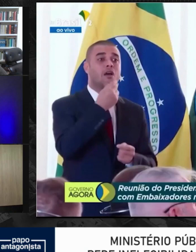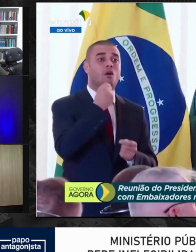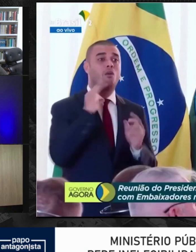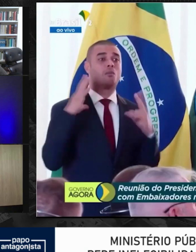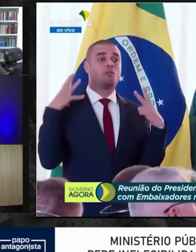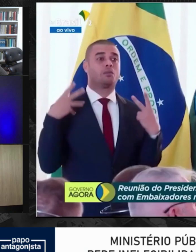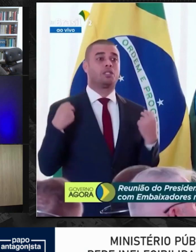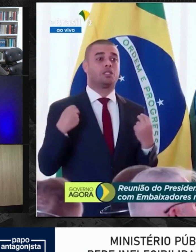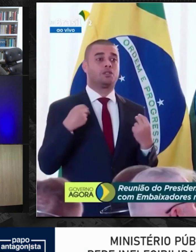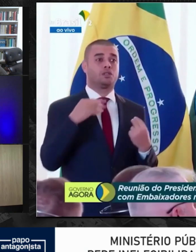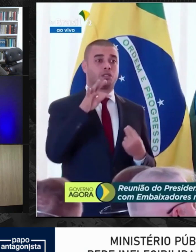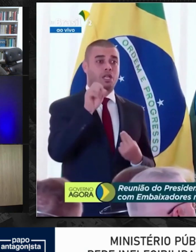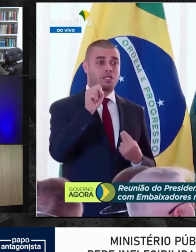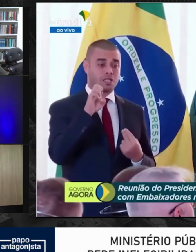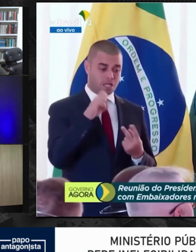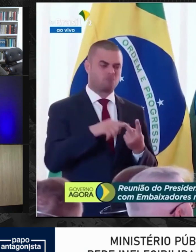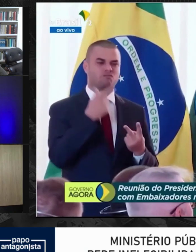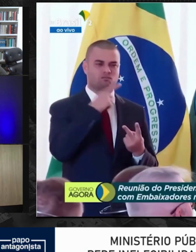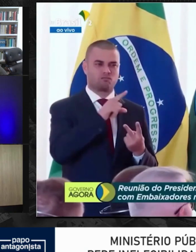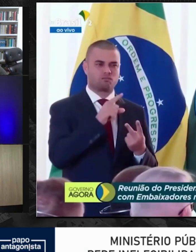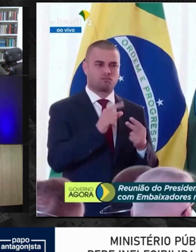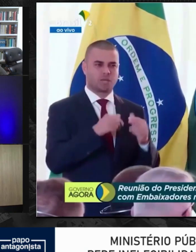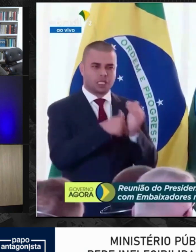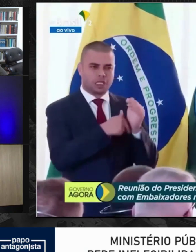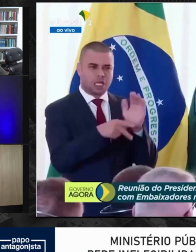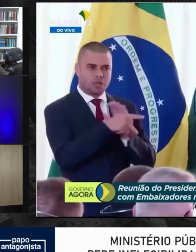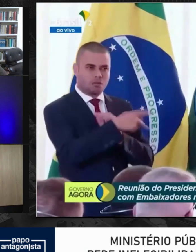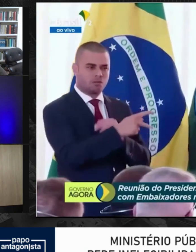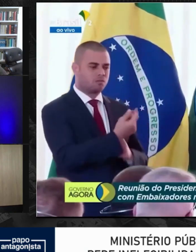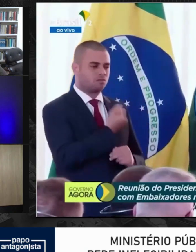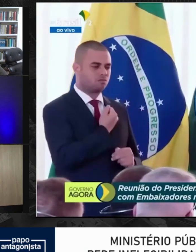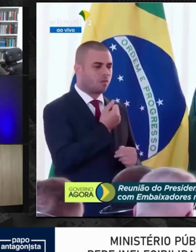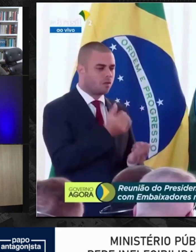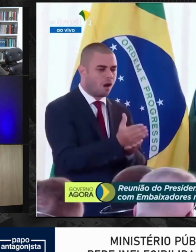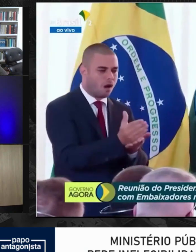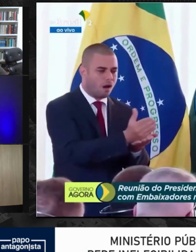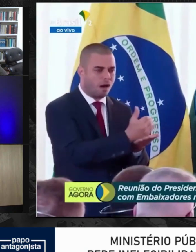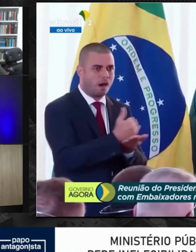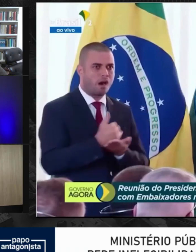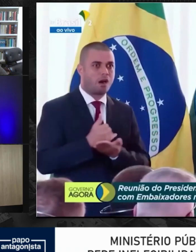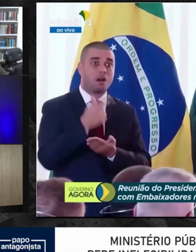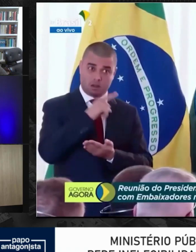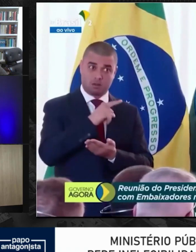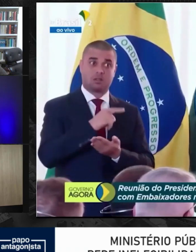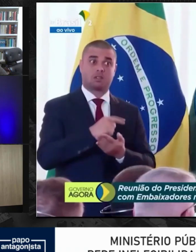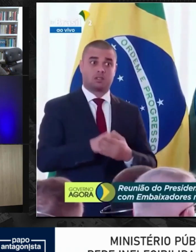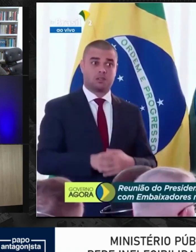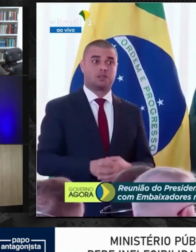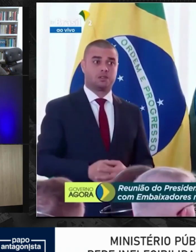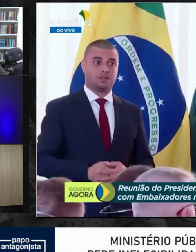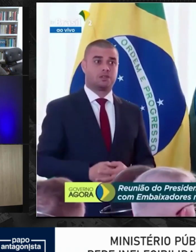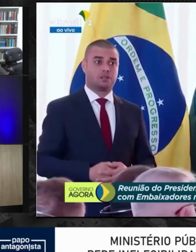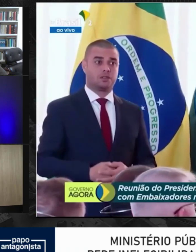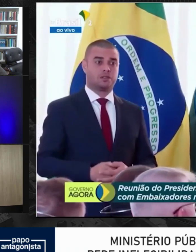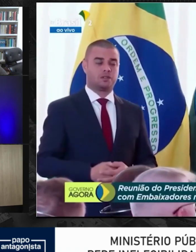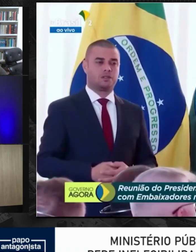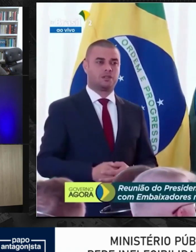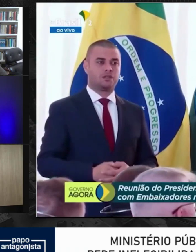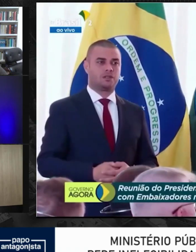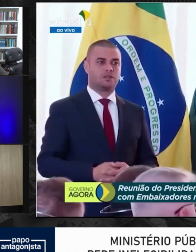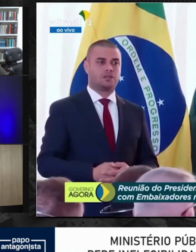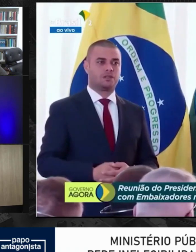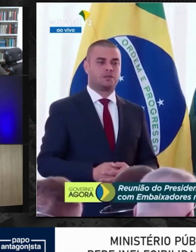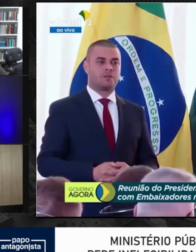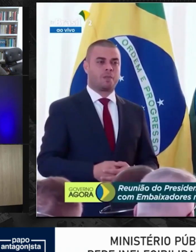As instituições eleitorais ao mesmo tempo que dava motivo para indisposição do eleitorado com o eleitorado com